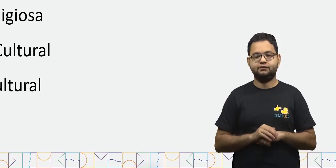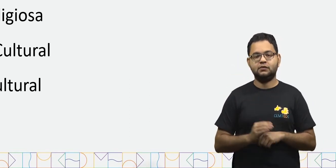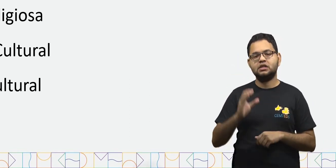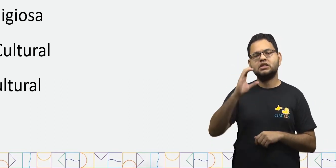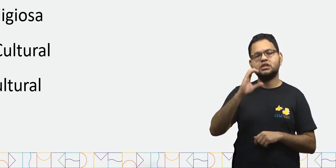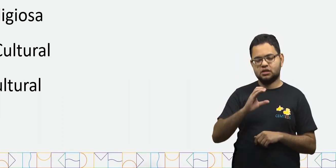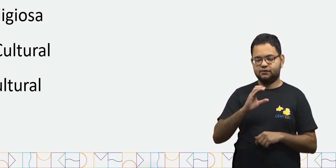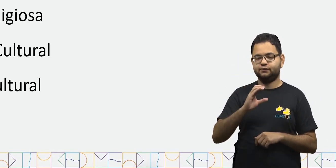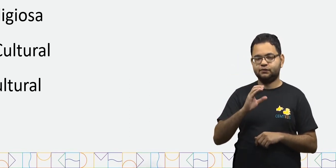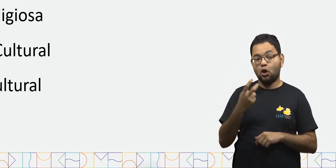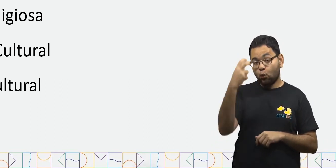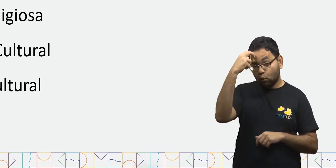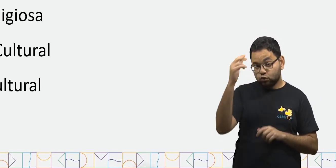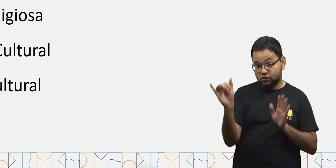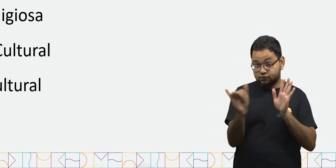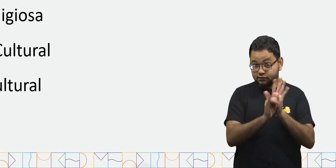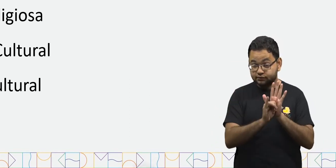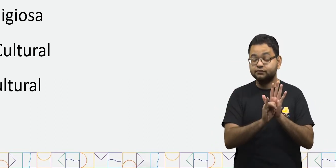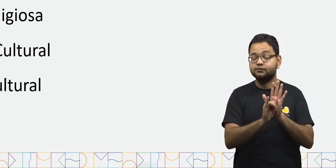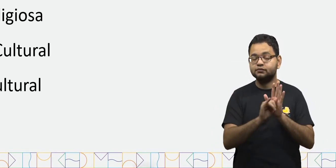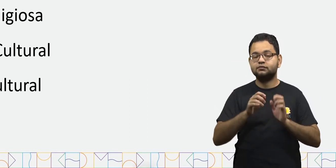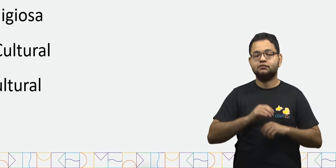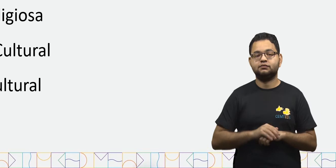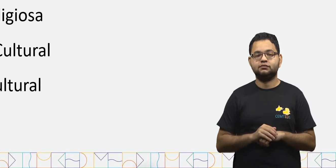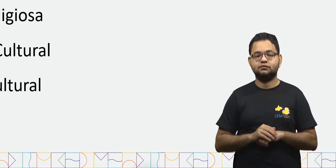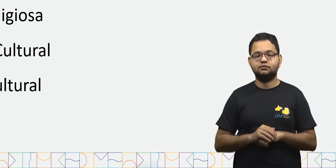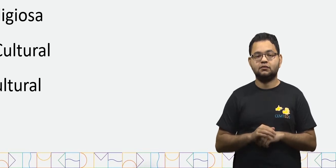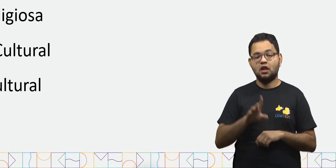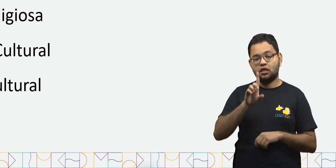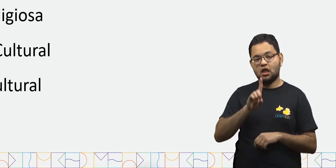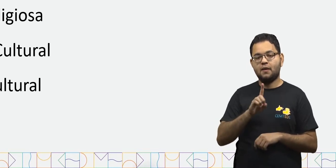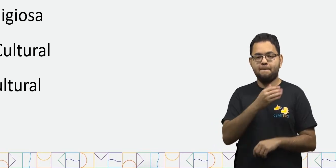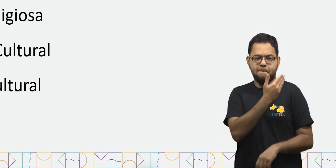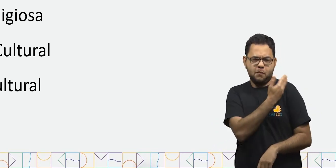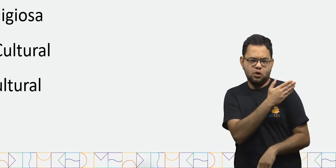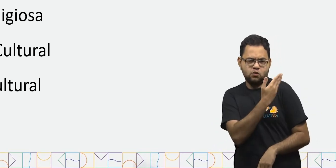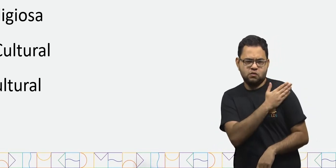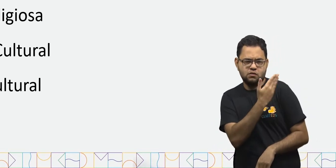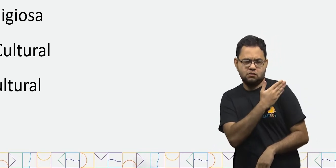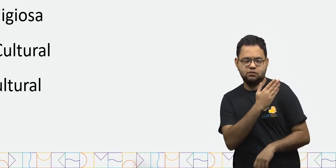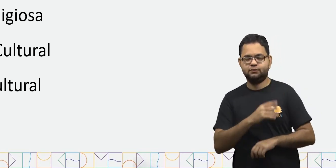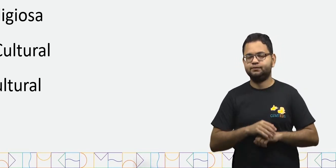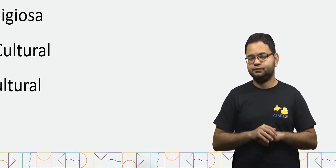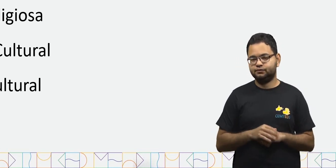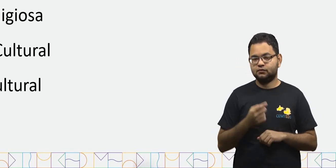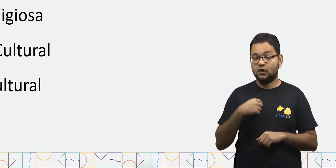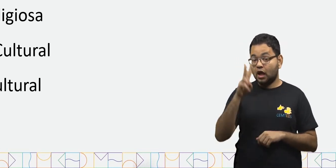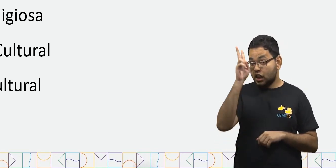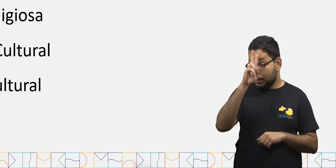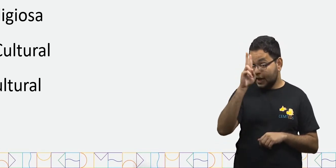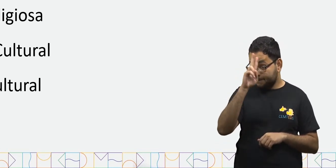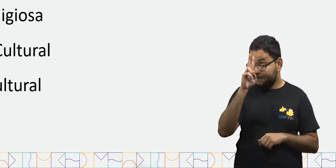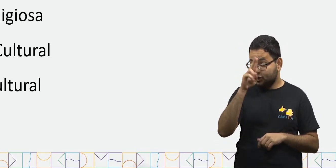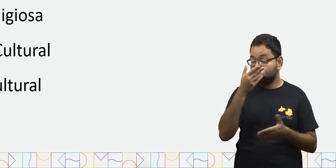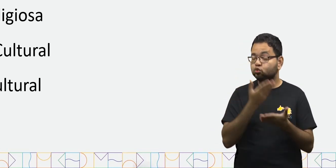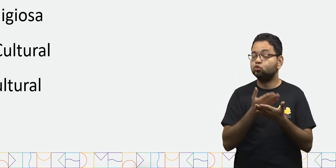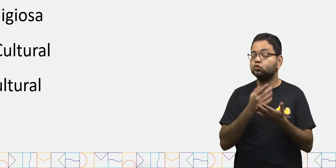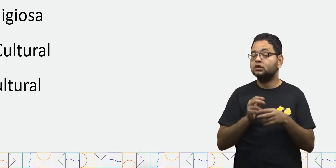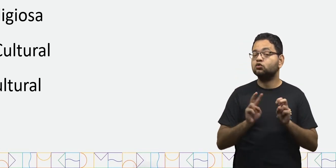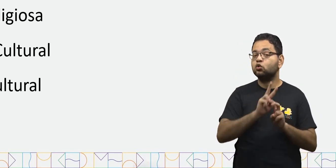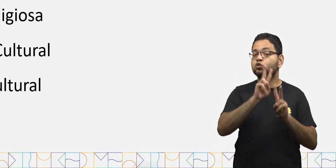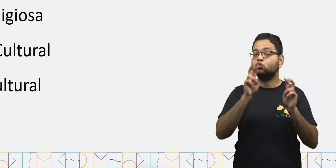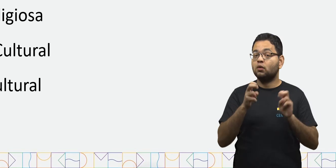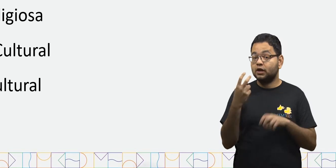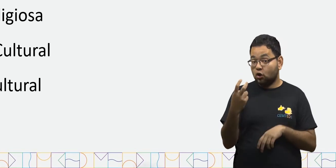cultural. Alternativa C, identidade cultural. Alternativa D, preconceito. Lembrando que estamos falando